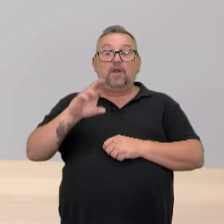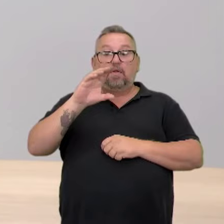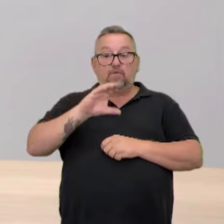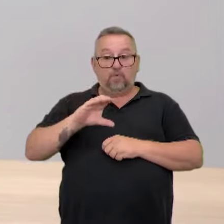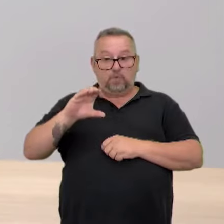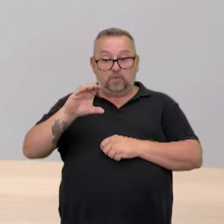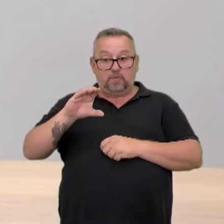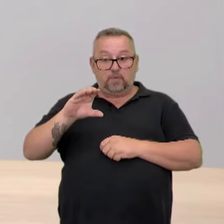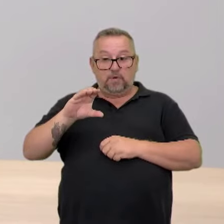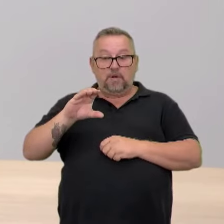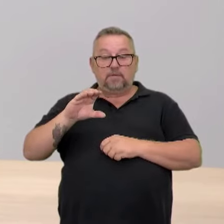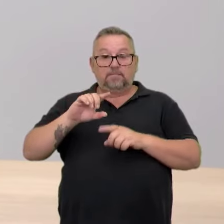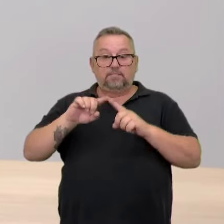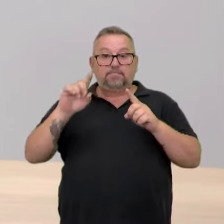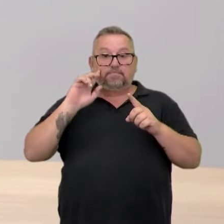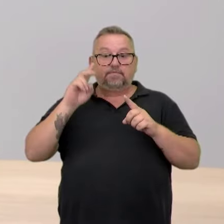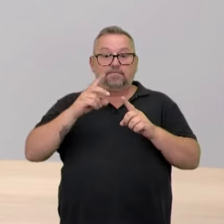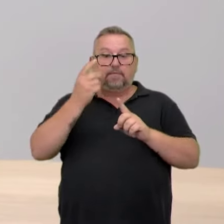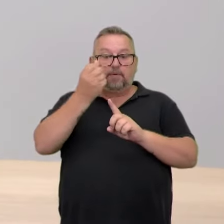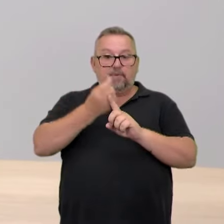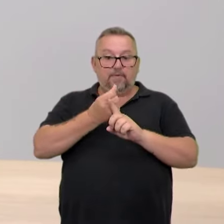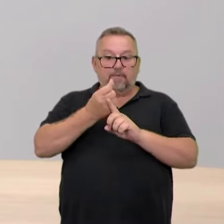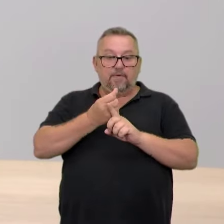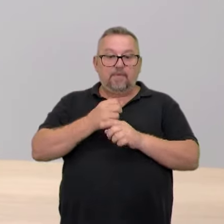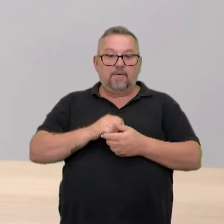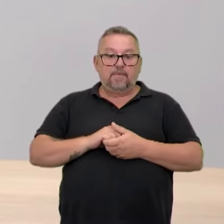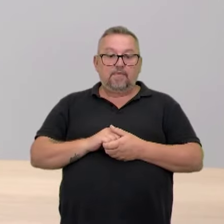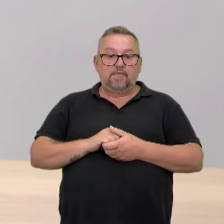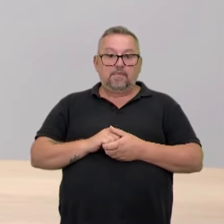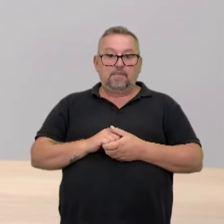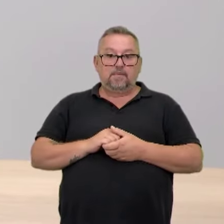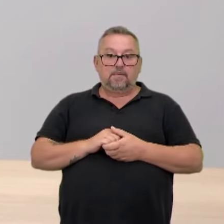por esse primeiro semestre, tá? Os primeiros 6 meses.